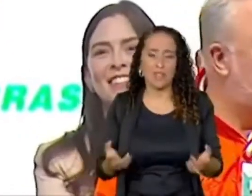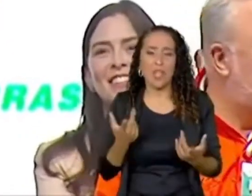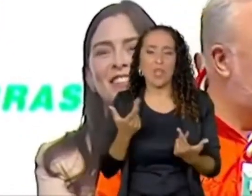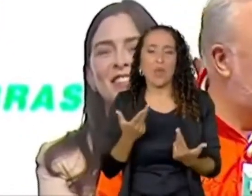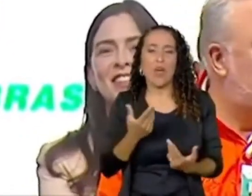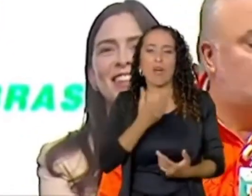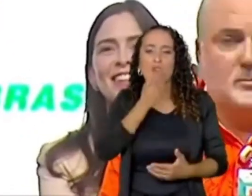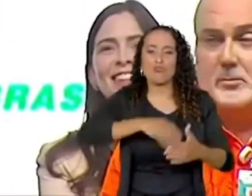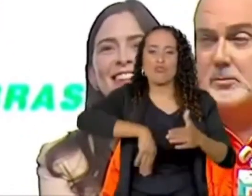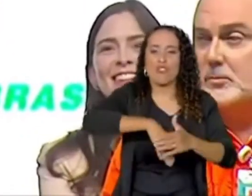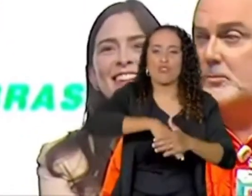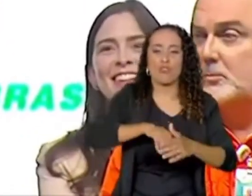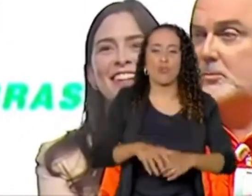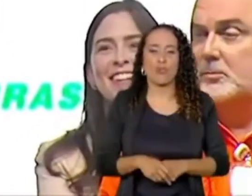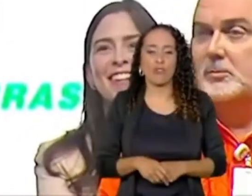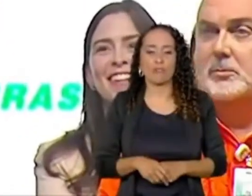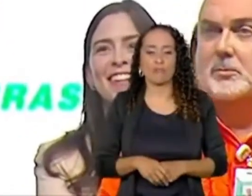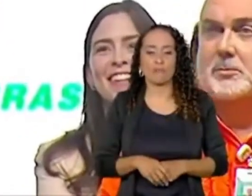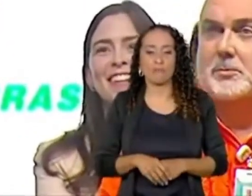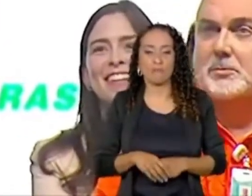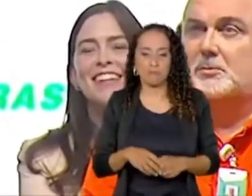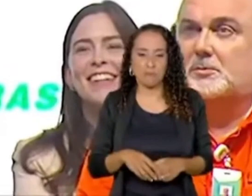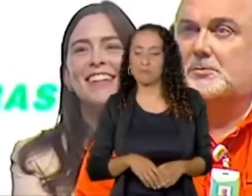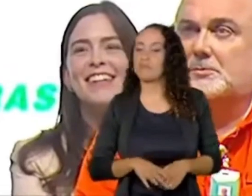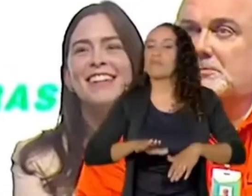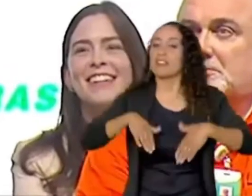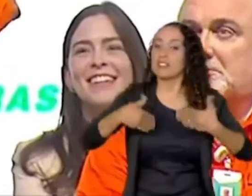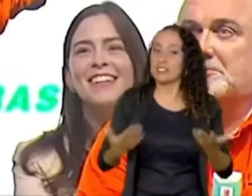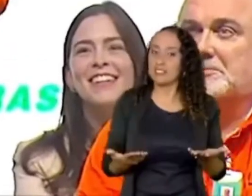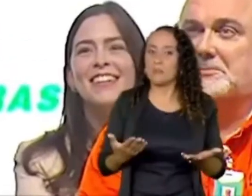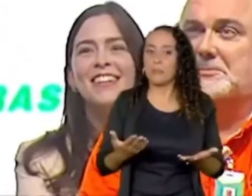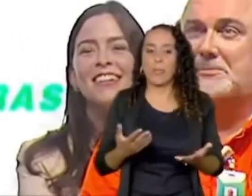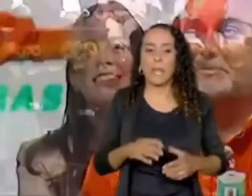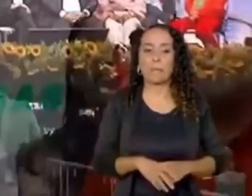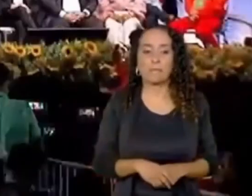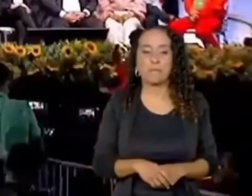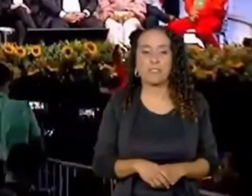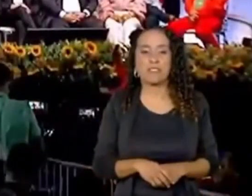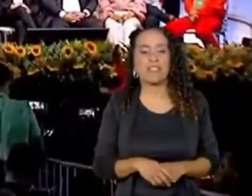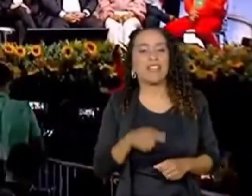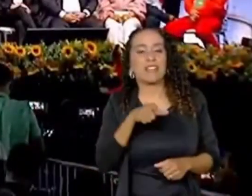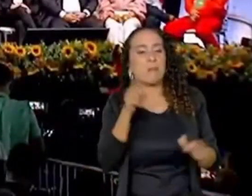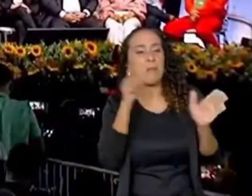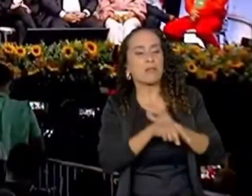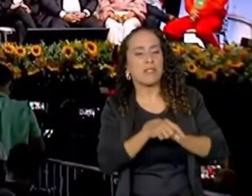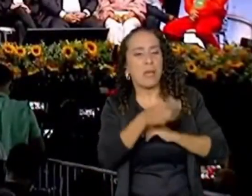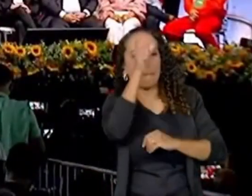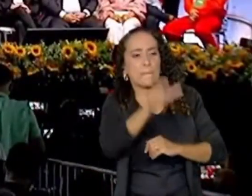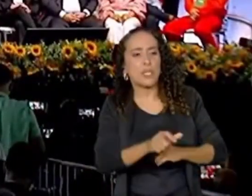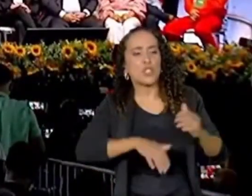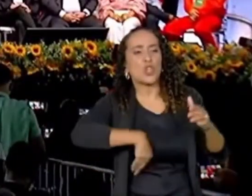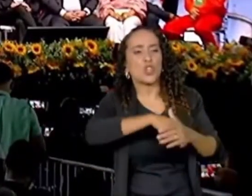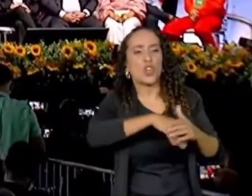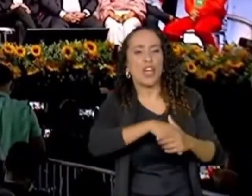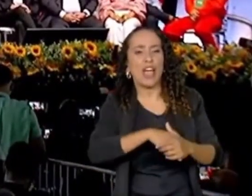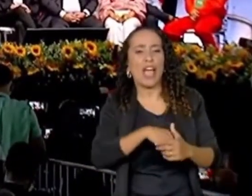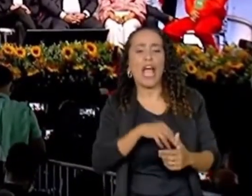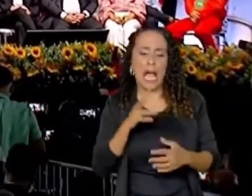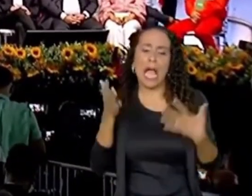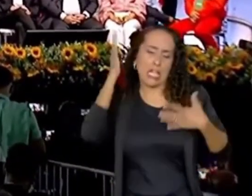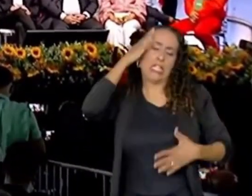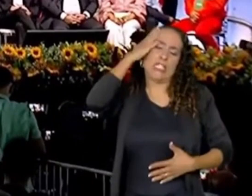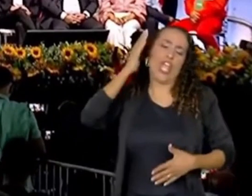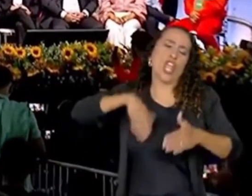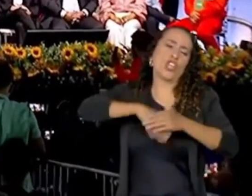bola. Quando a gente está na várzea, que a gente pergunta para o cara, você sabe jogar em que posição? Em todas, é mentira. Não